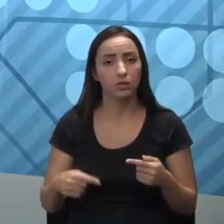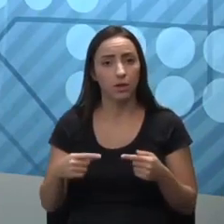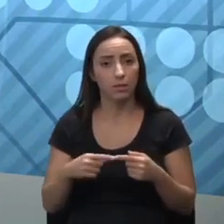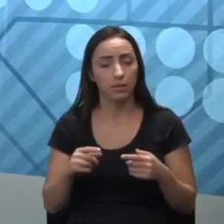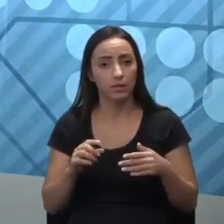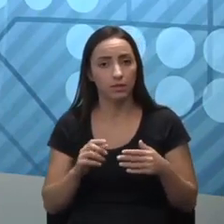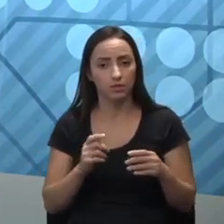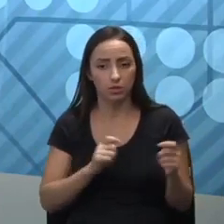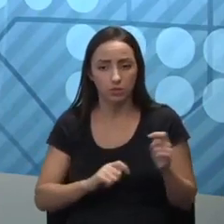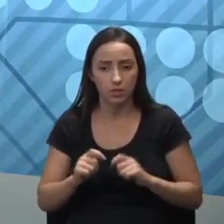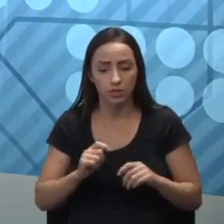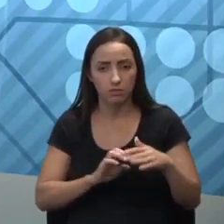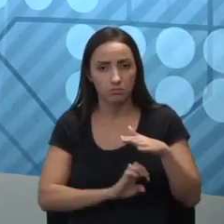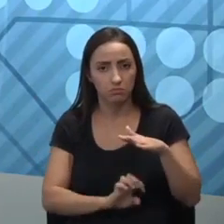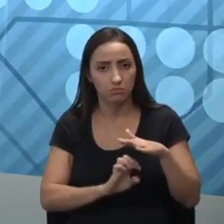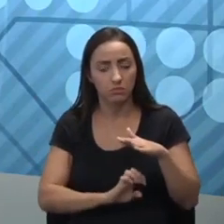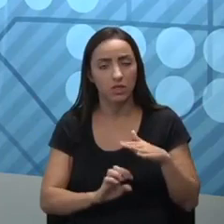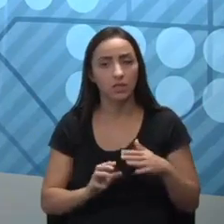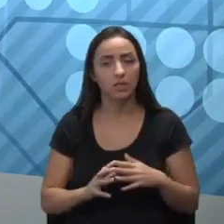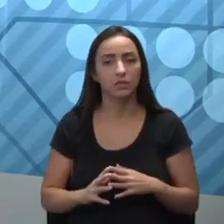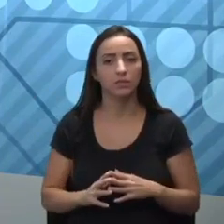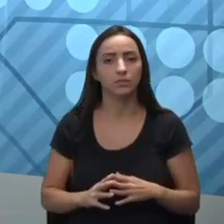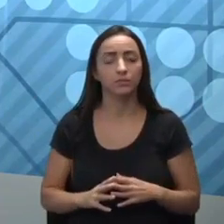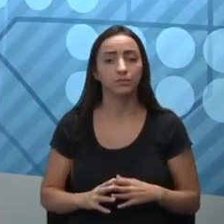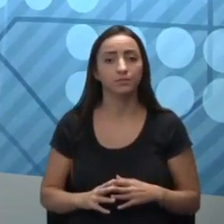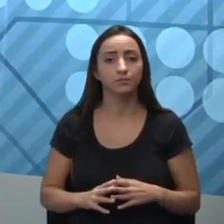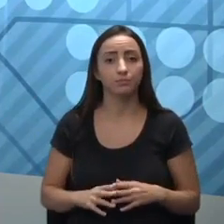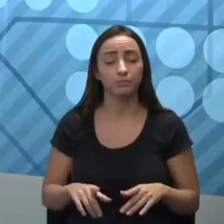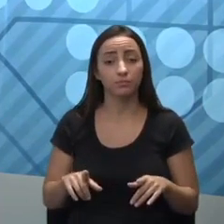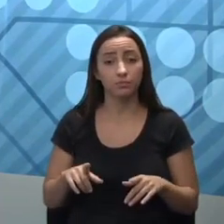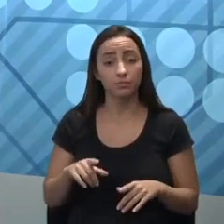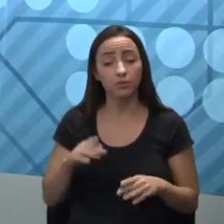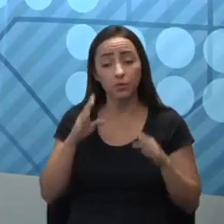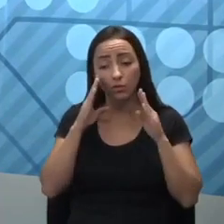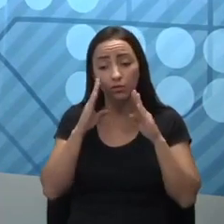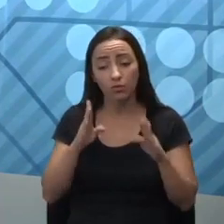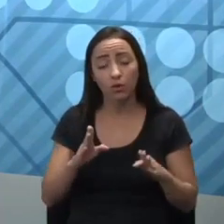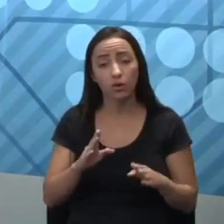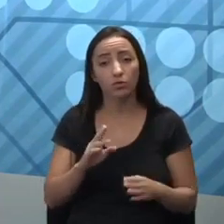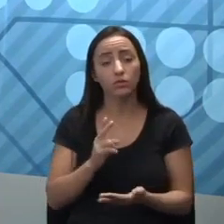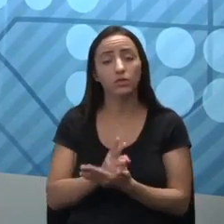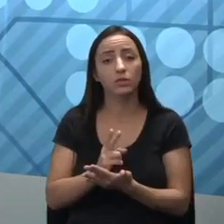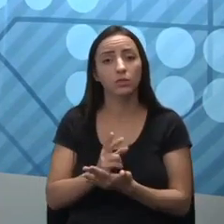da administração de empresas, visando sempre, né,